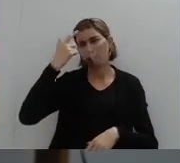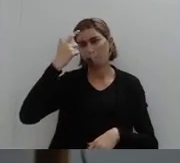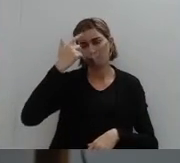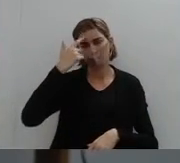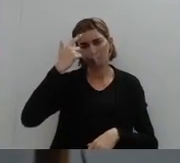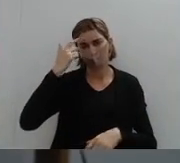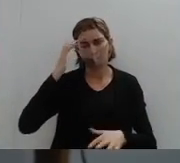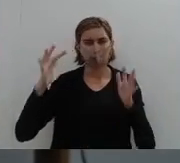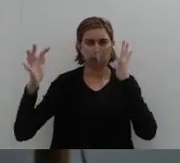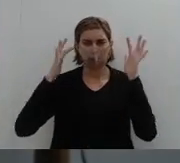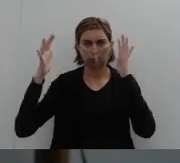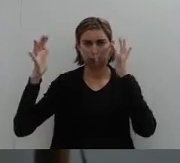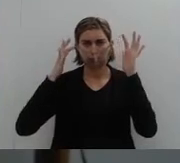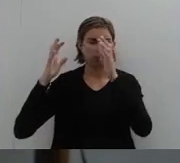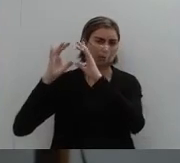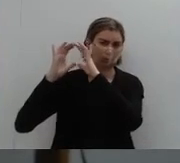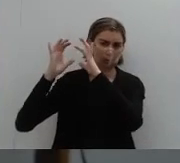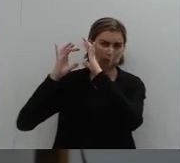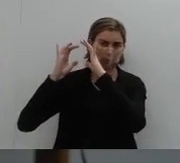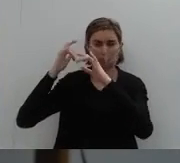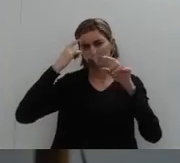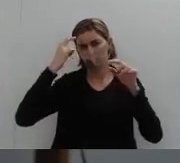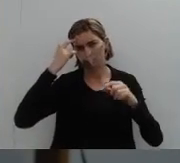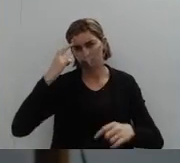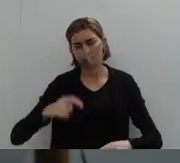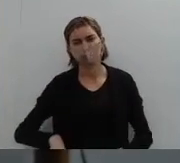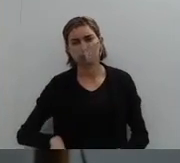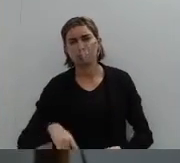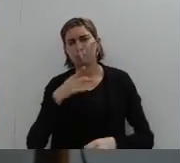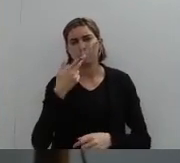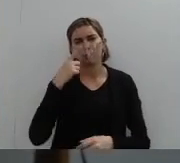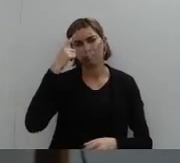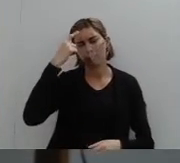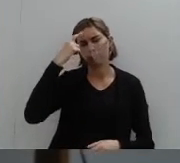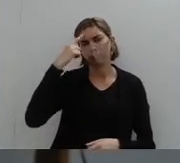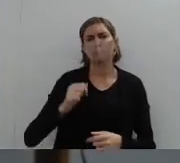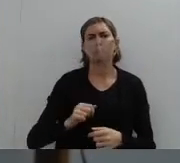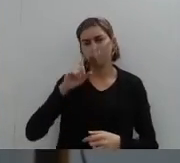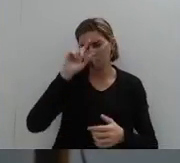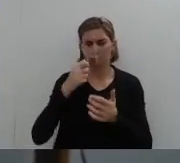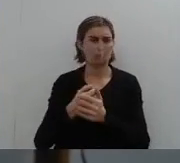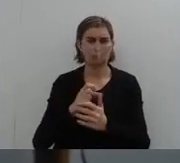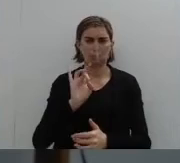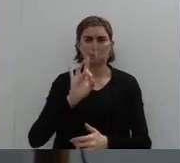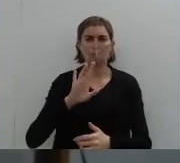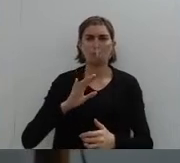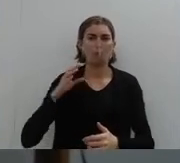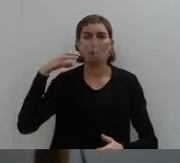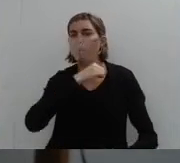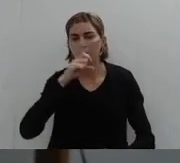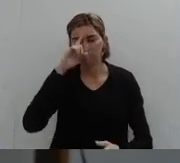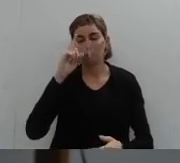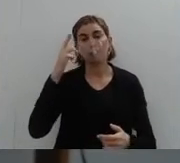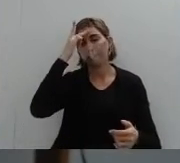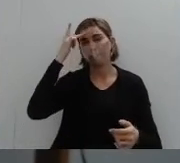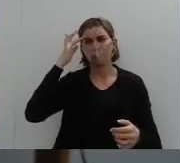racionalidade, era a razão. Só que ele dizia que essa decisão não era automática. As